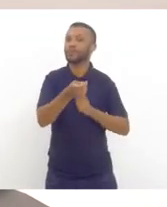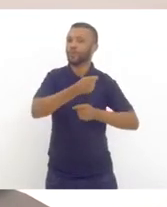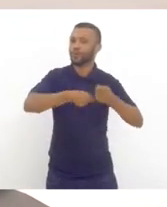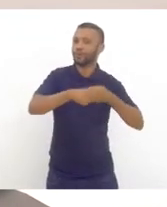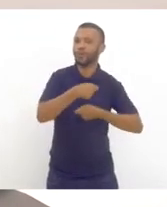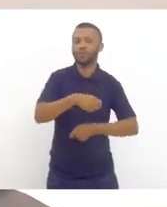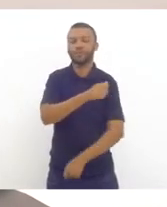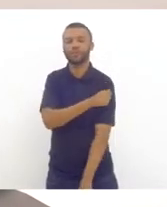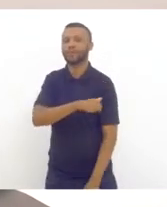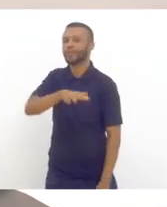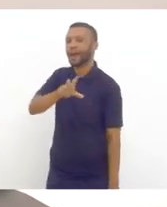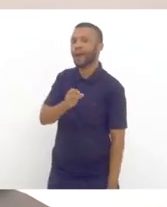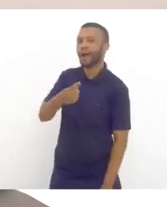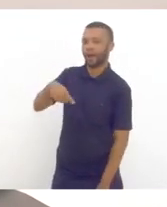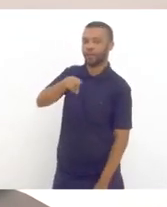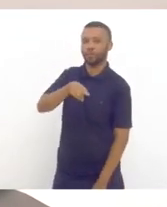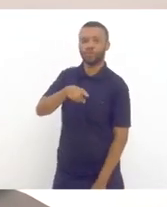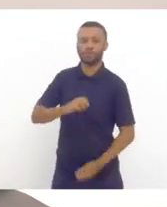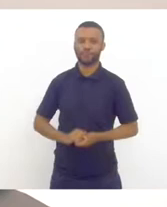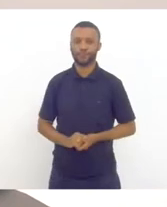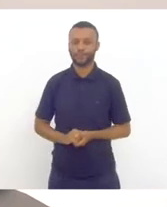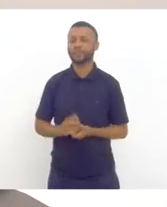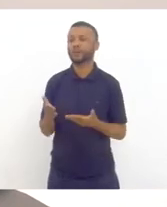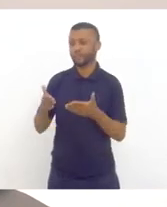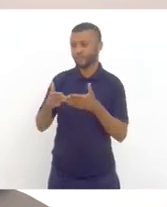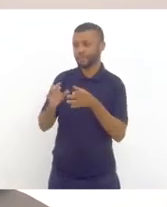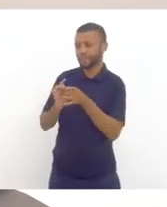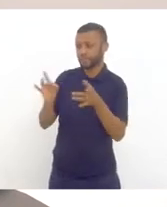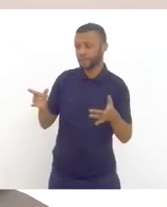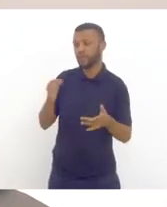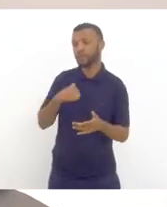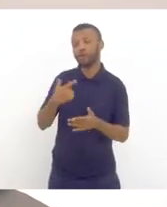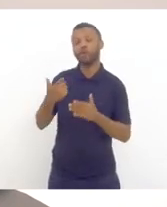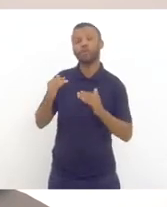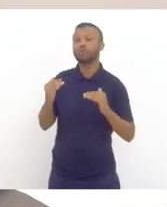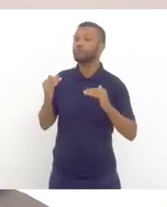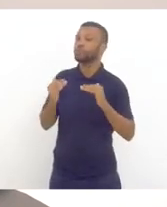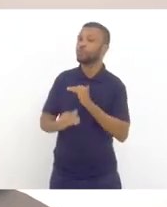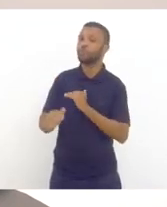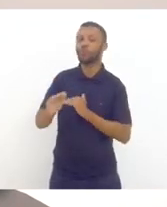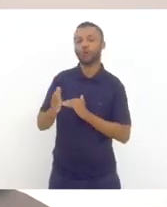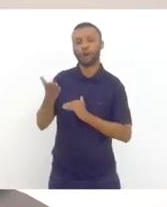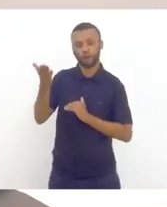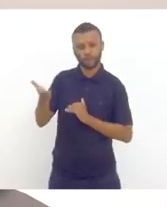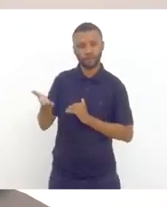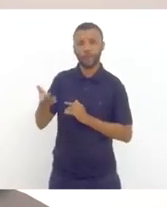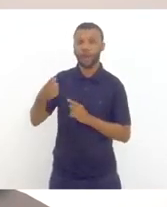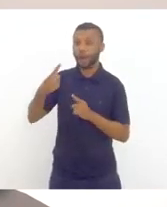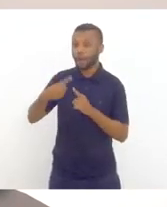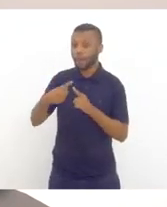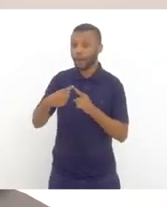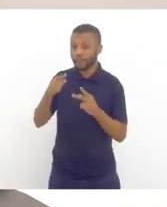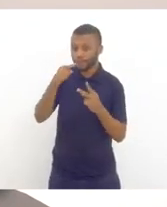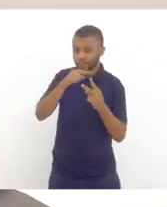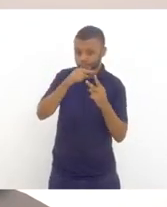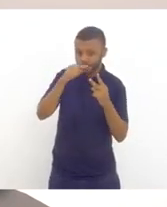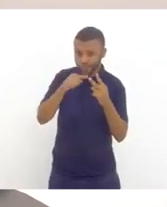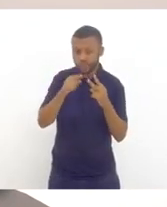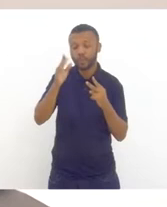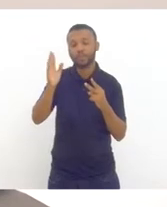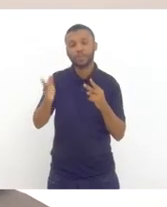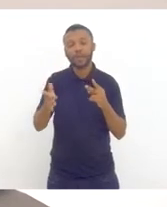Canelli, discordar profundamente de Vossa Excelência, porque as duas questões estão